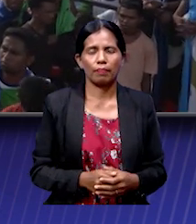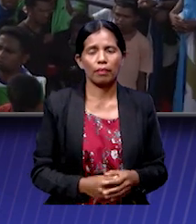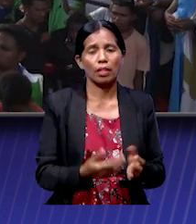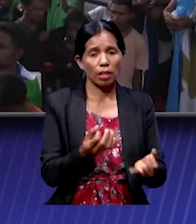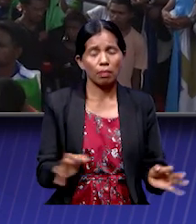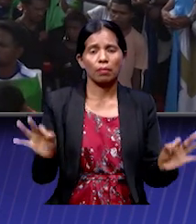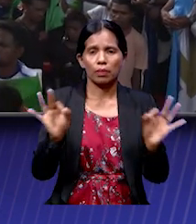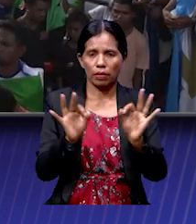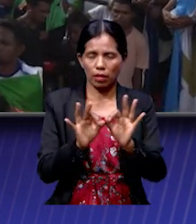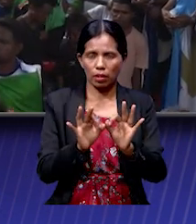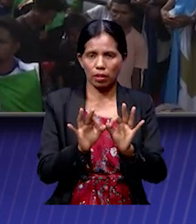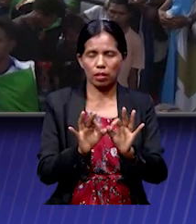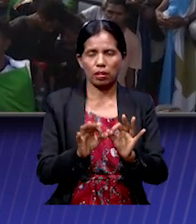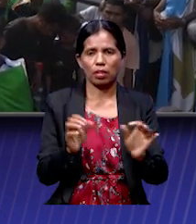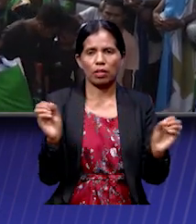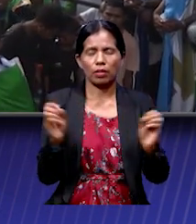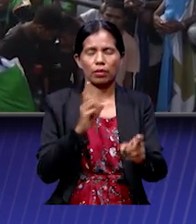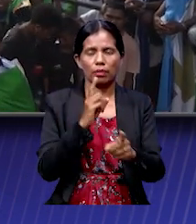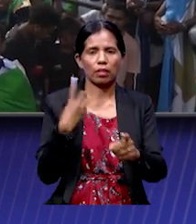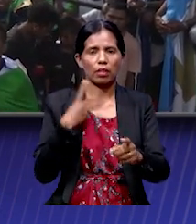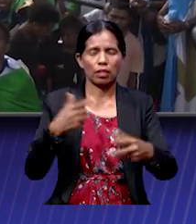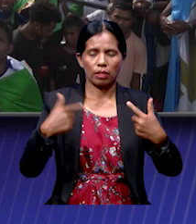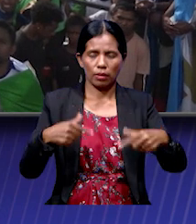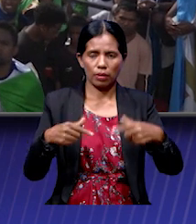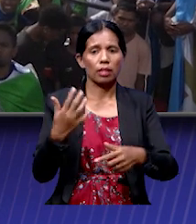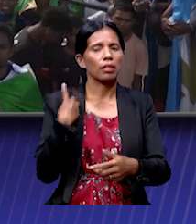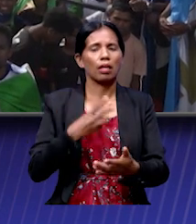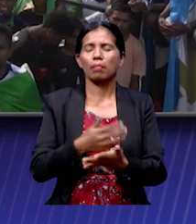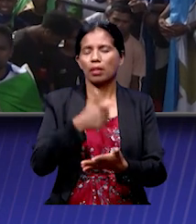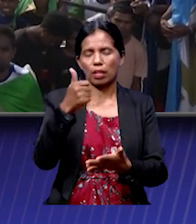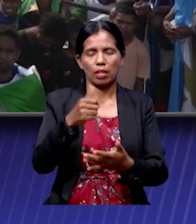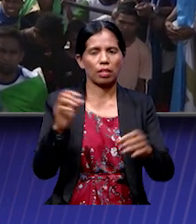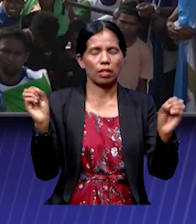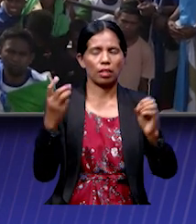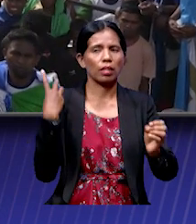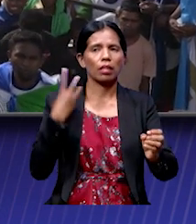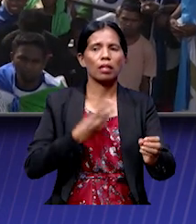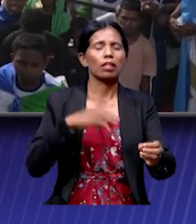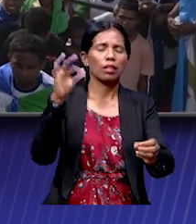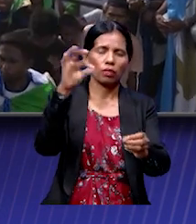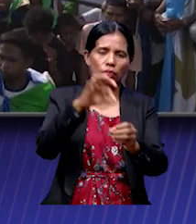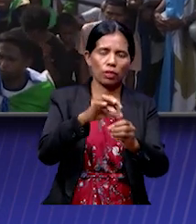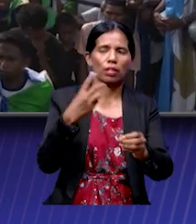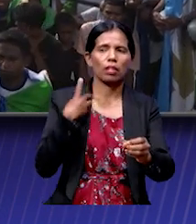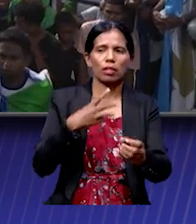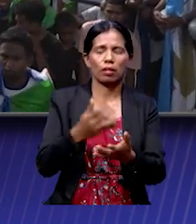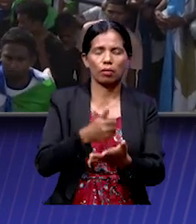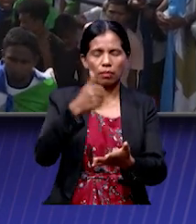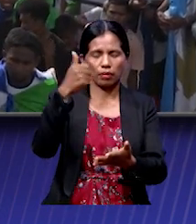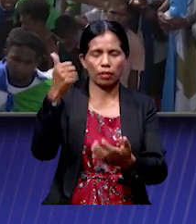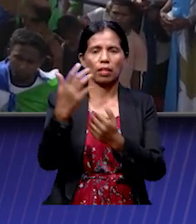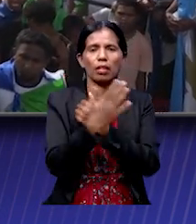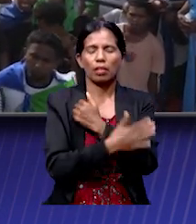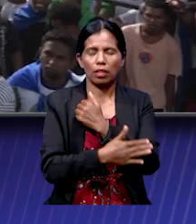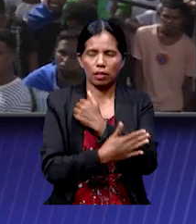Importante nem lá hoje, e de Tucumalo e de Maná, nem lá é. E da Volta e de Maná. Na São